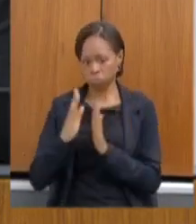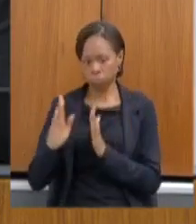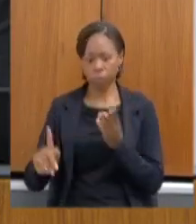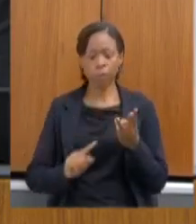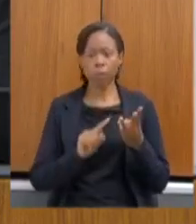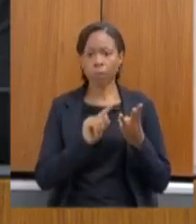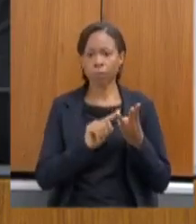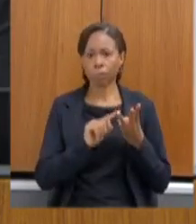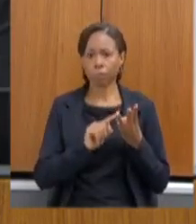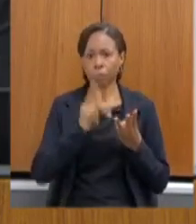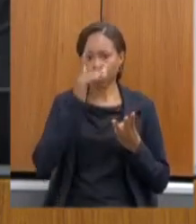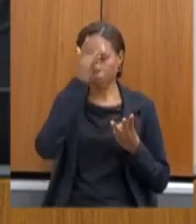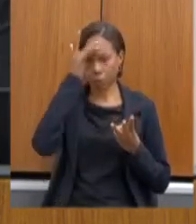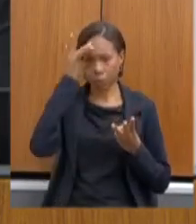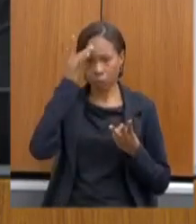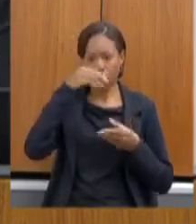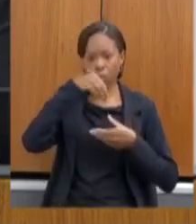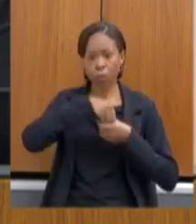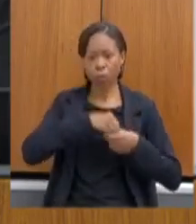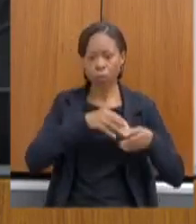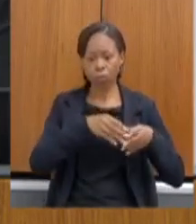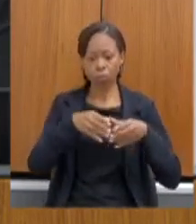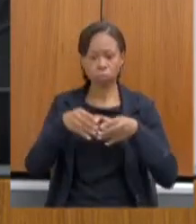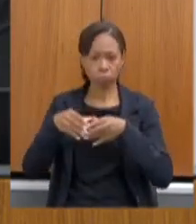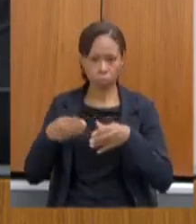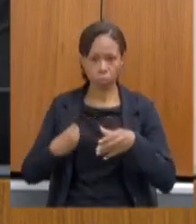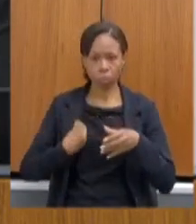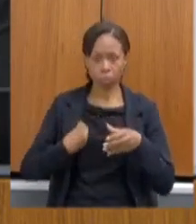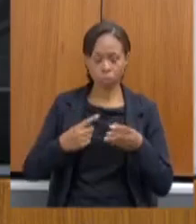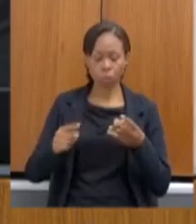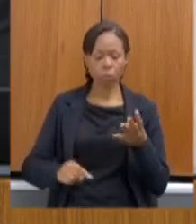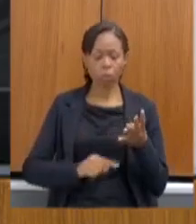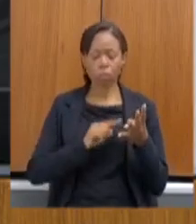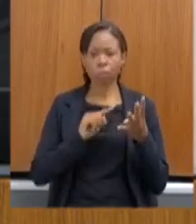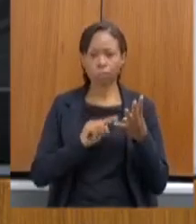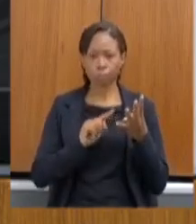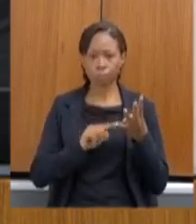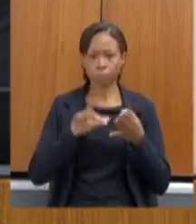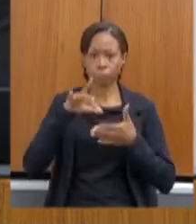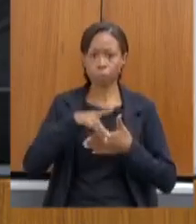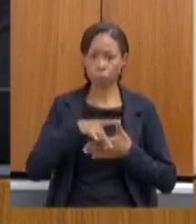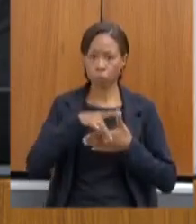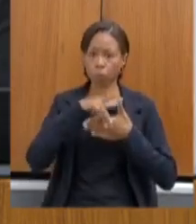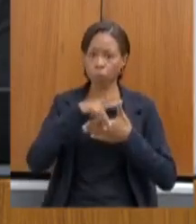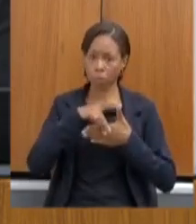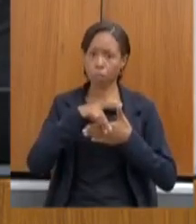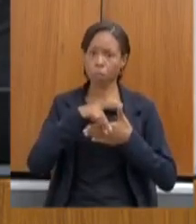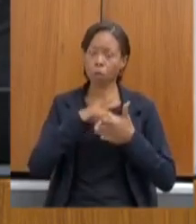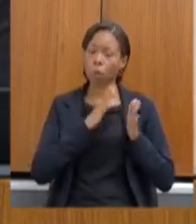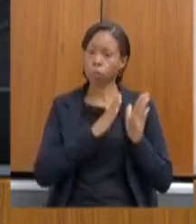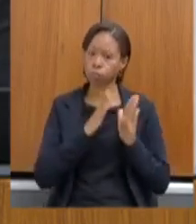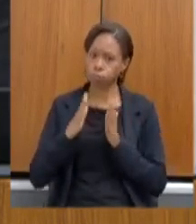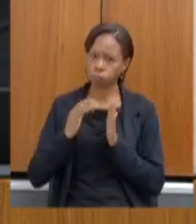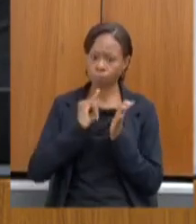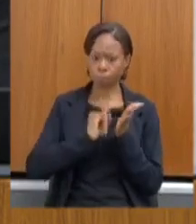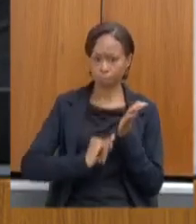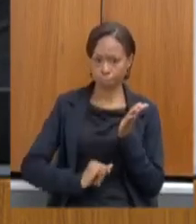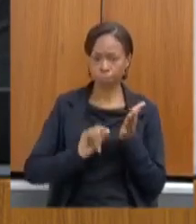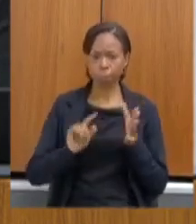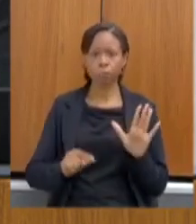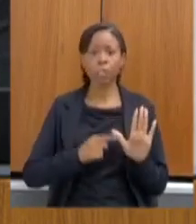membros das comissões participantes por ordem de inscrição quatro líderes por ordem de inscrição